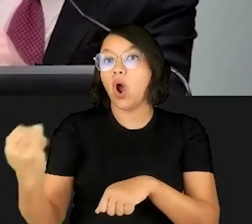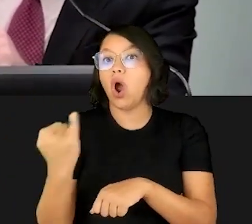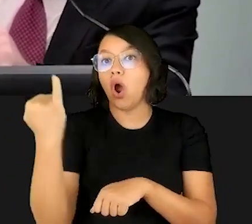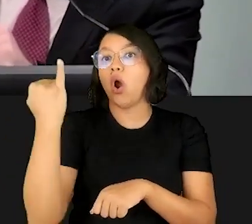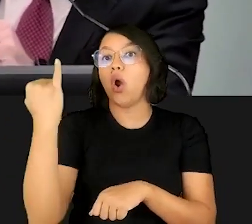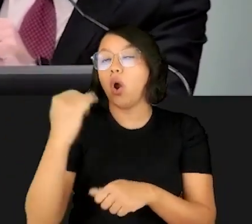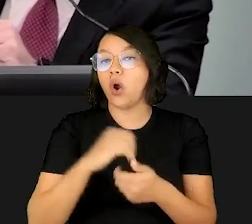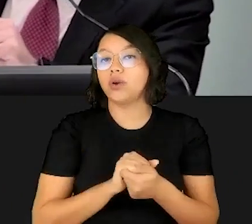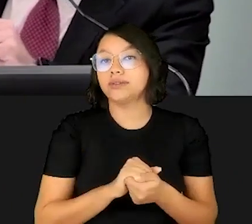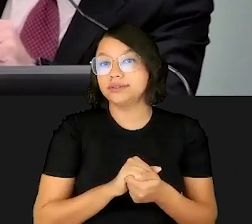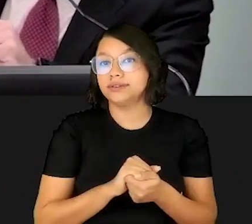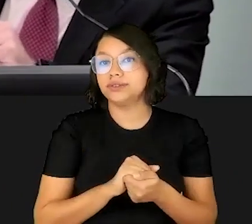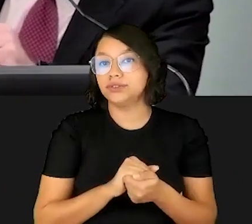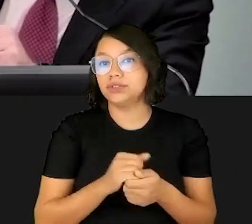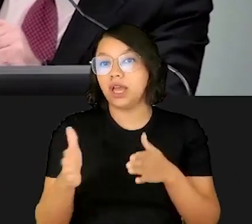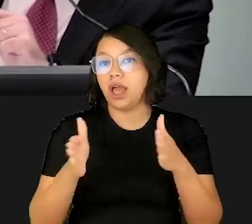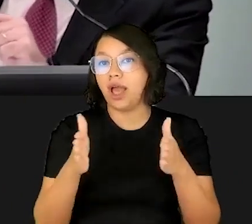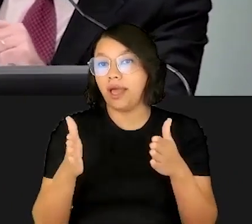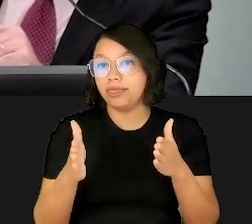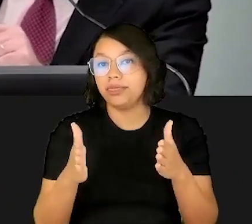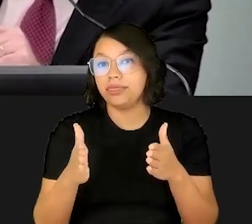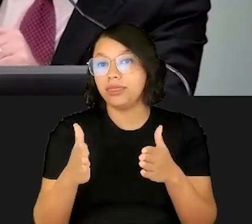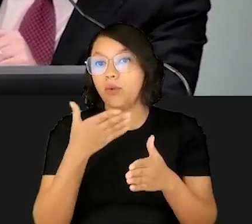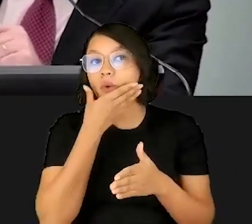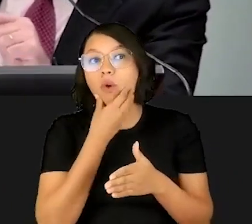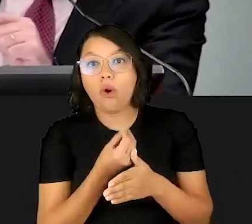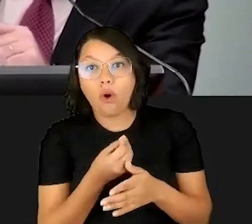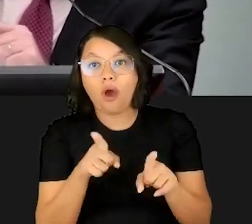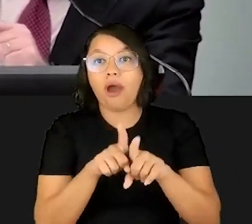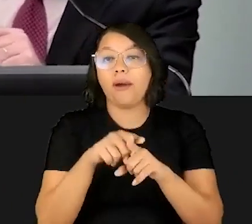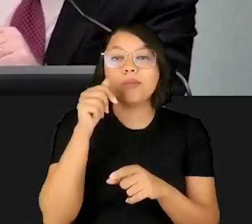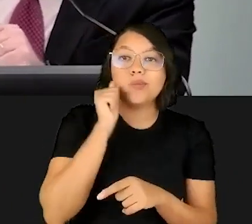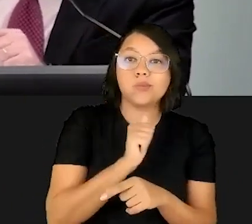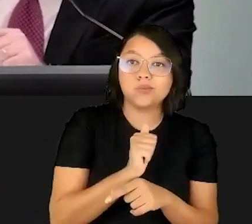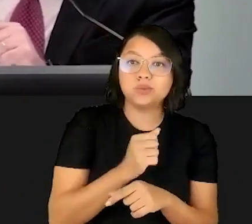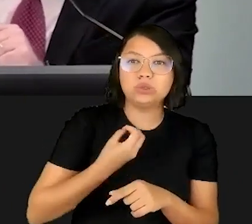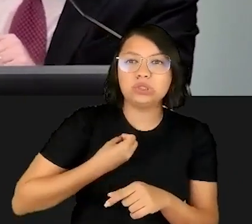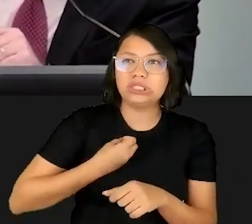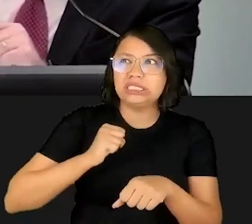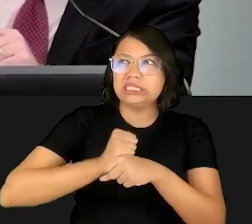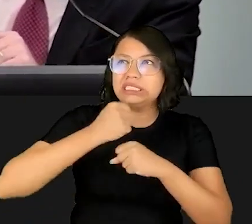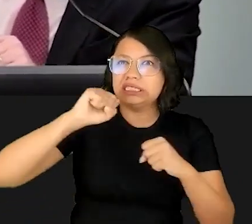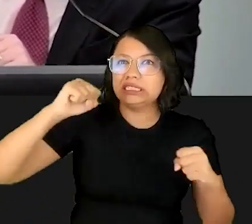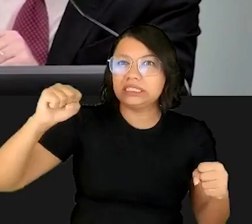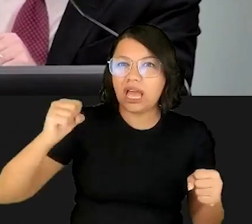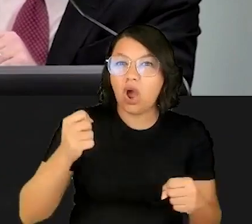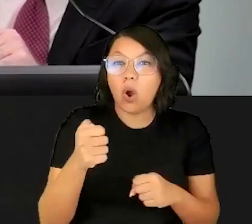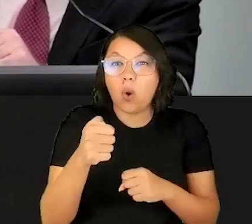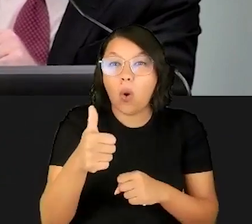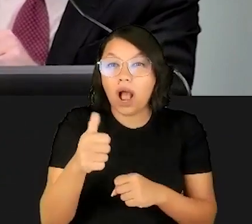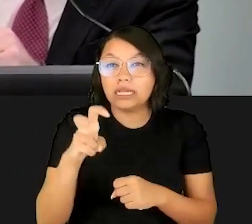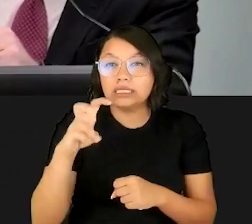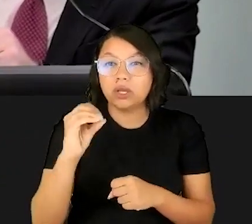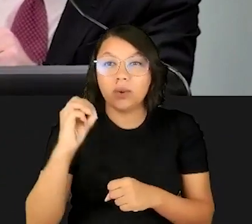mais importante entre os homens. Números muito altos, quase 50 mil brasileiros vão ter câncer de colo e reto esse ano. E não é